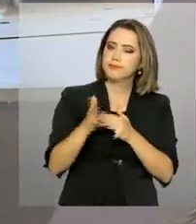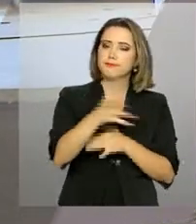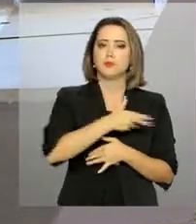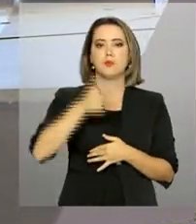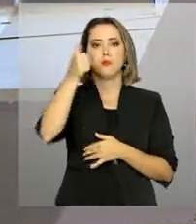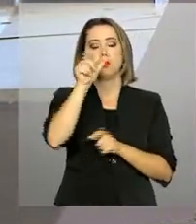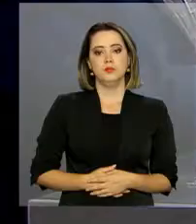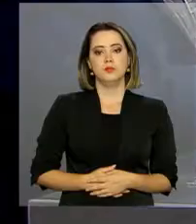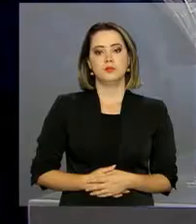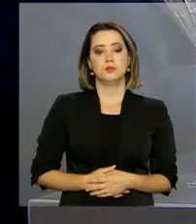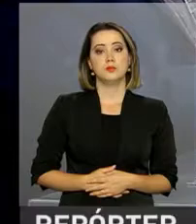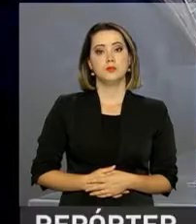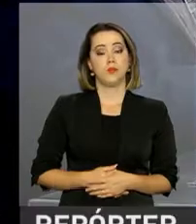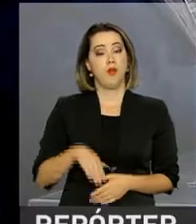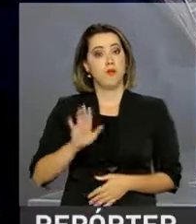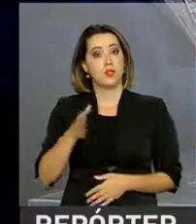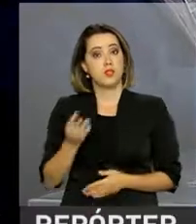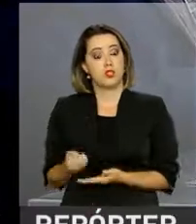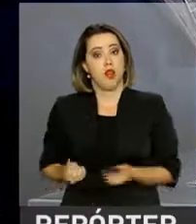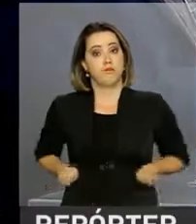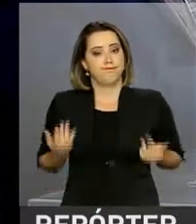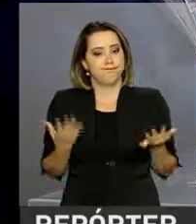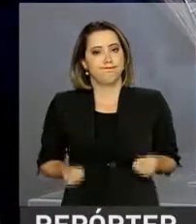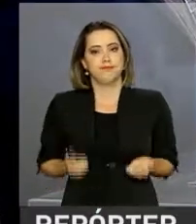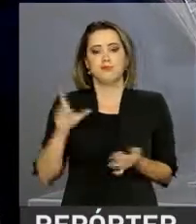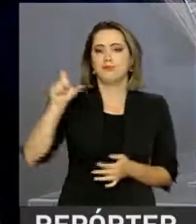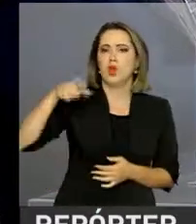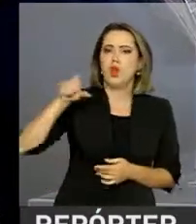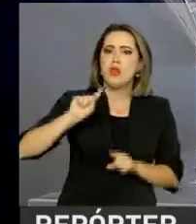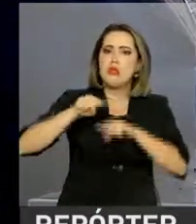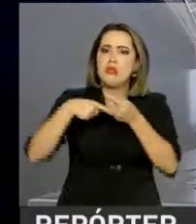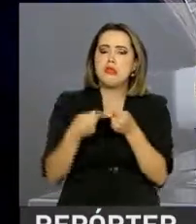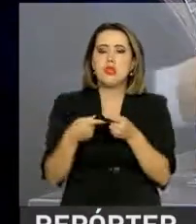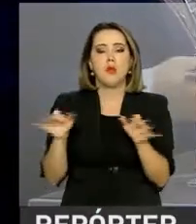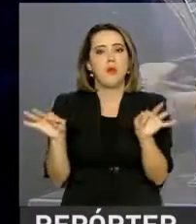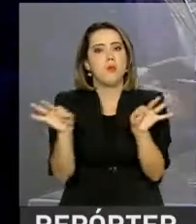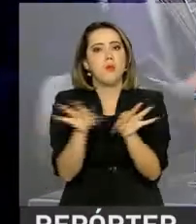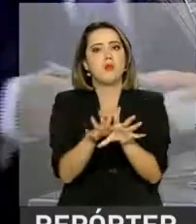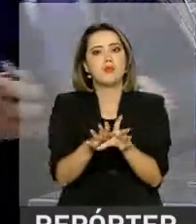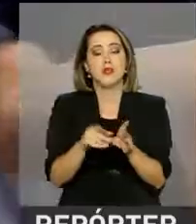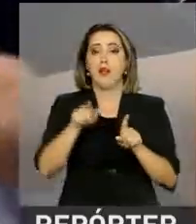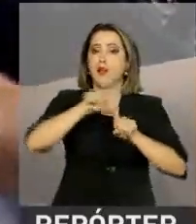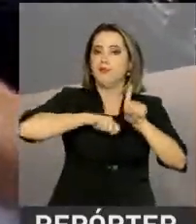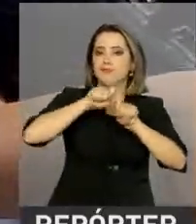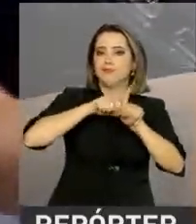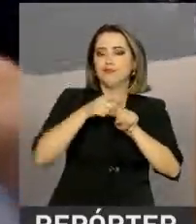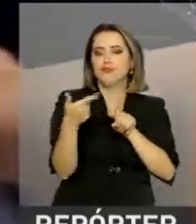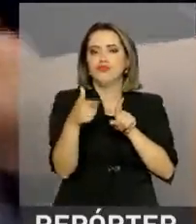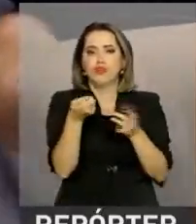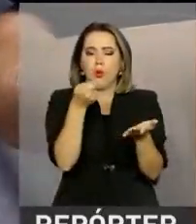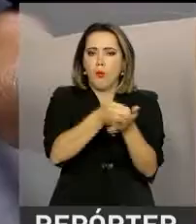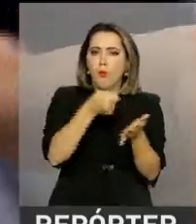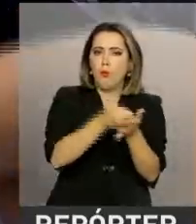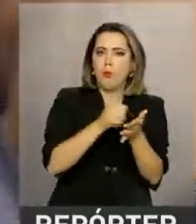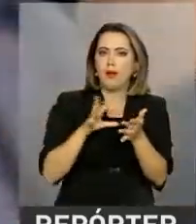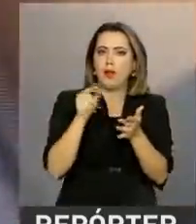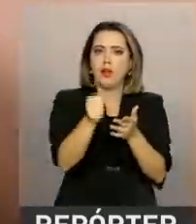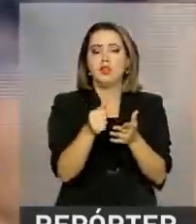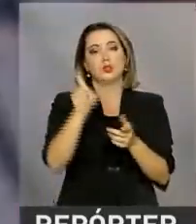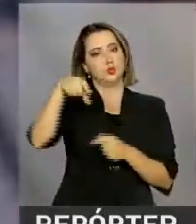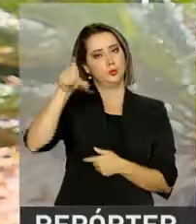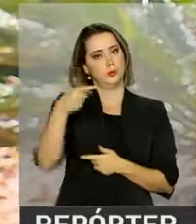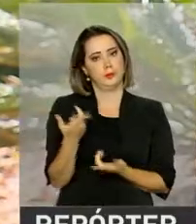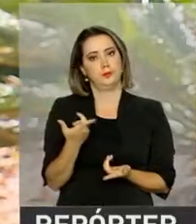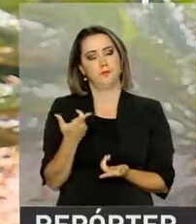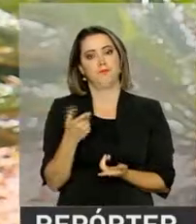cliente você já gastou demais no cartão de crédito e no final do mês não teve dinheiro para pagar a fatura integral e optou por fazer só o pagamento mínimo